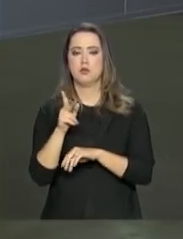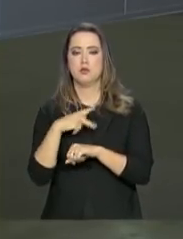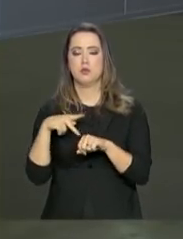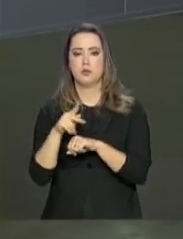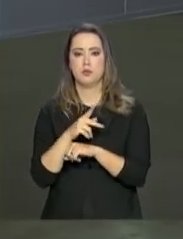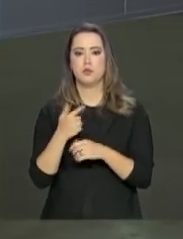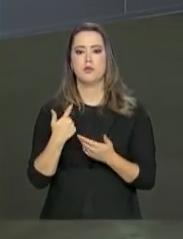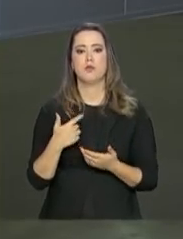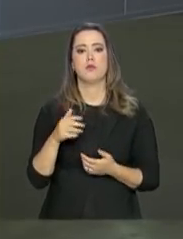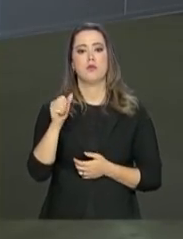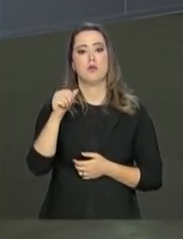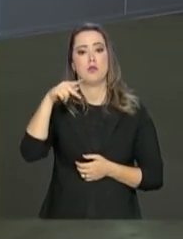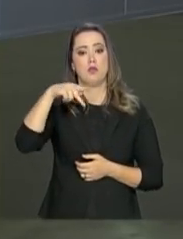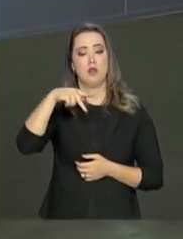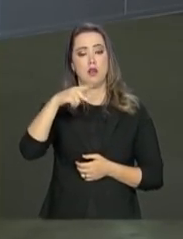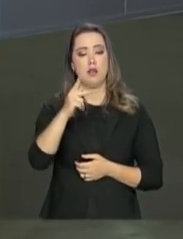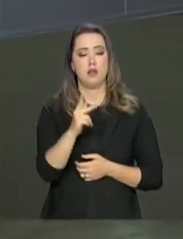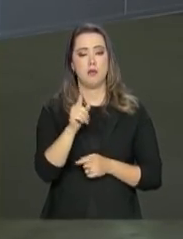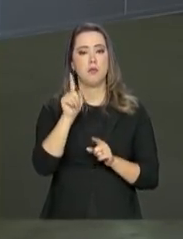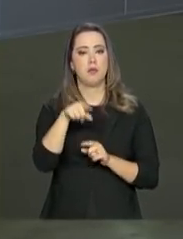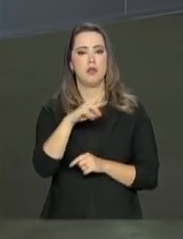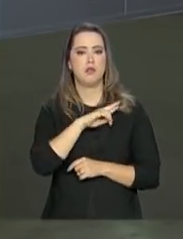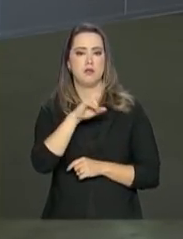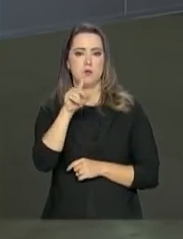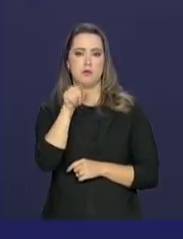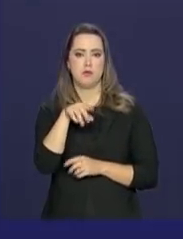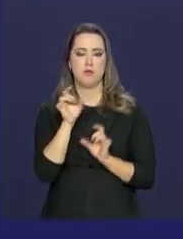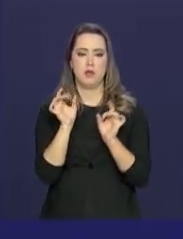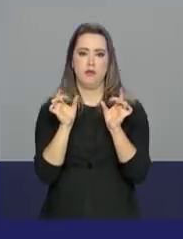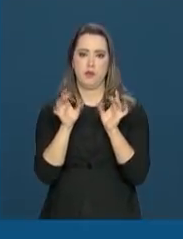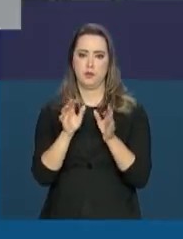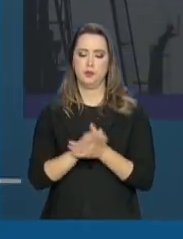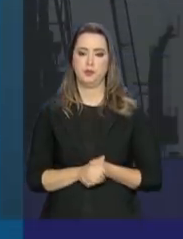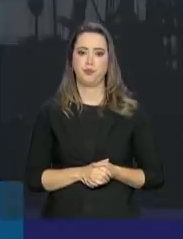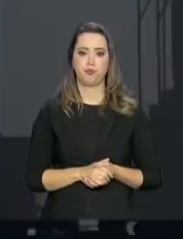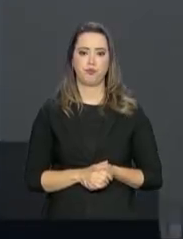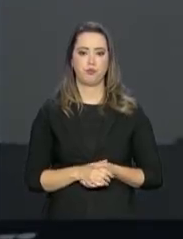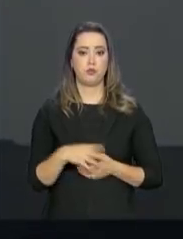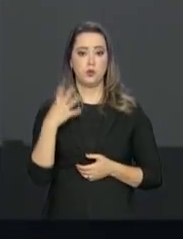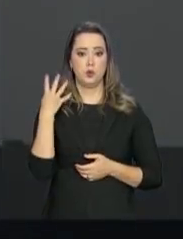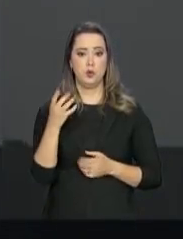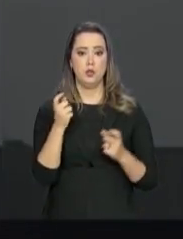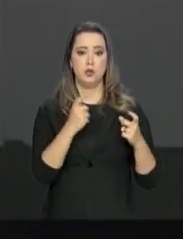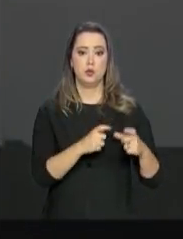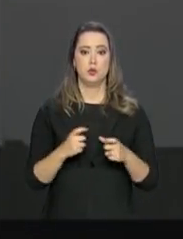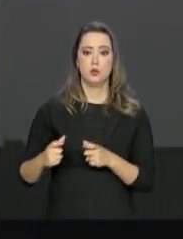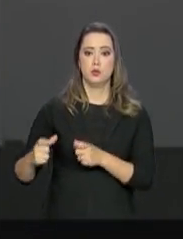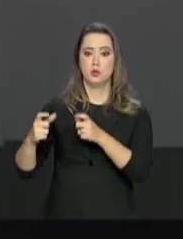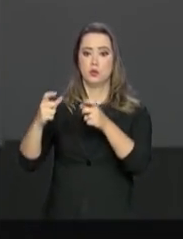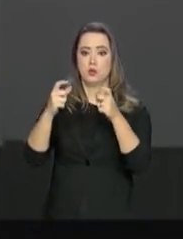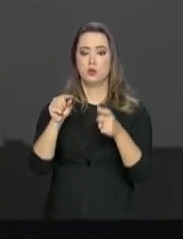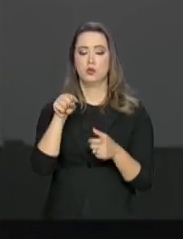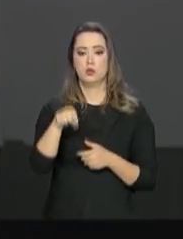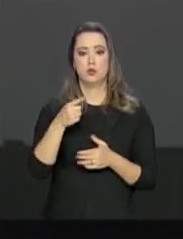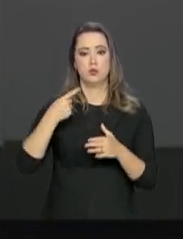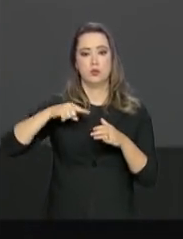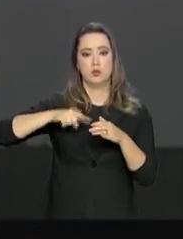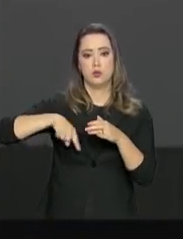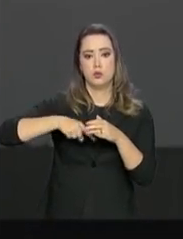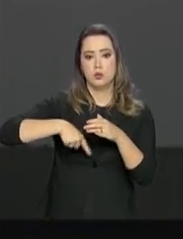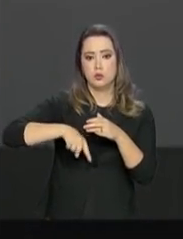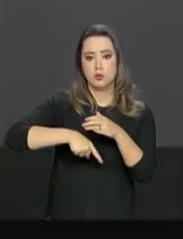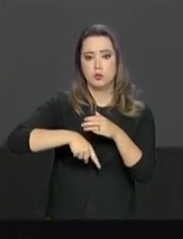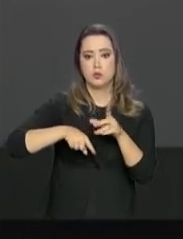biocombustíveis é responsável pelo leilão são quatro blocos de petróleo e gás natural nas bacias